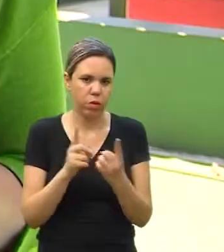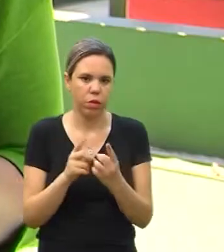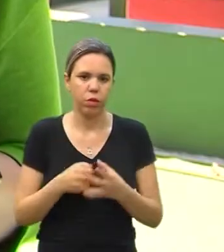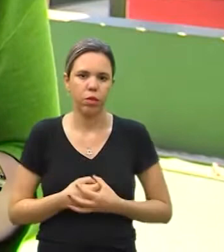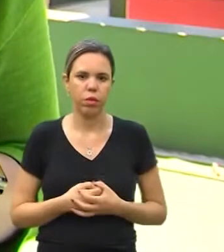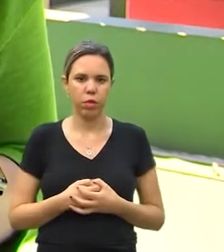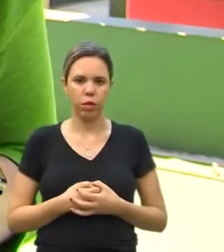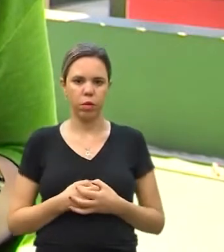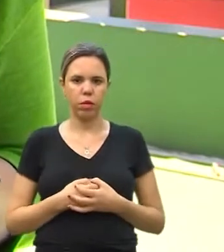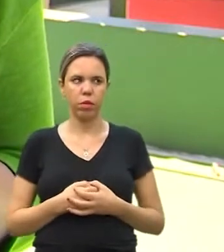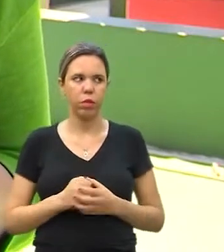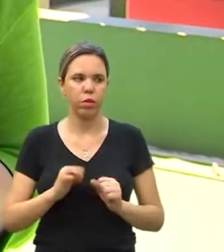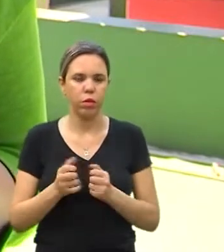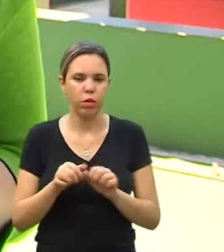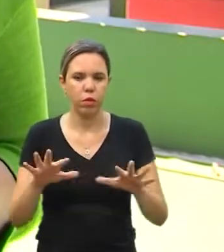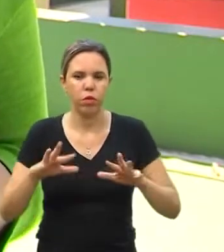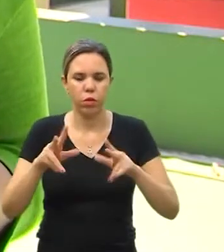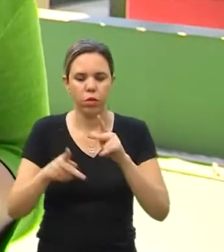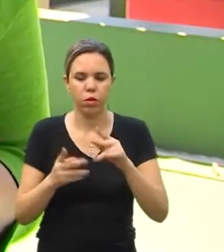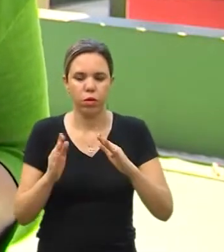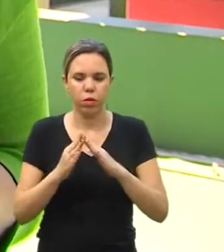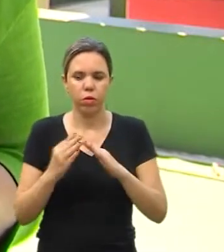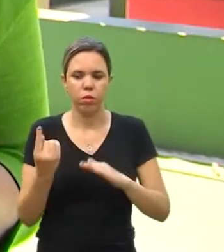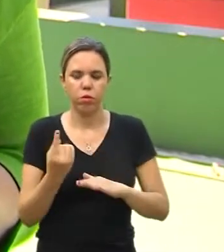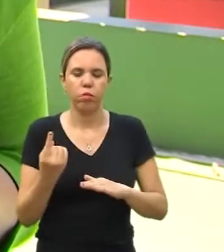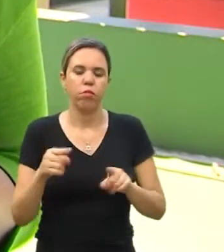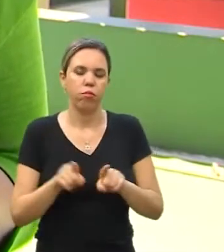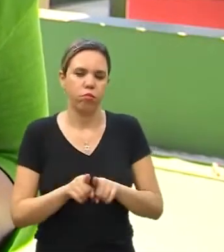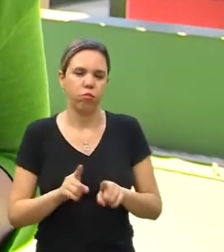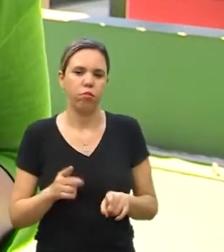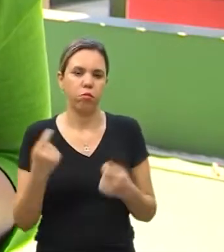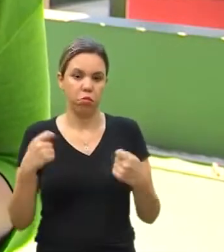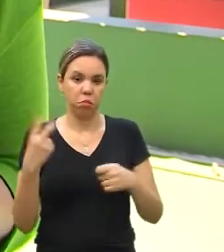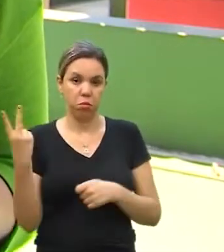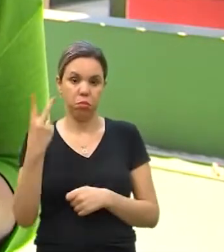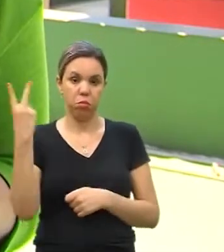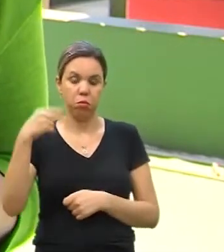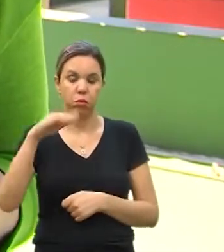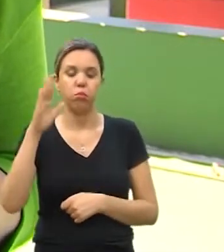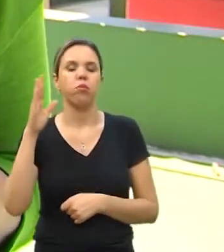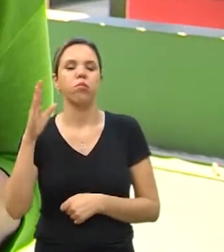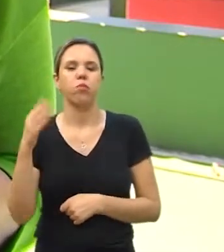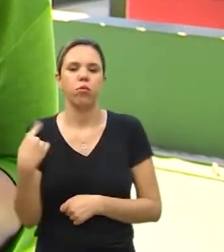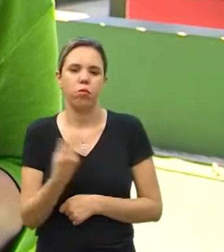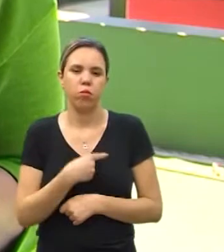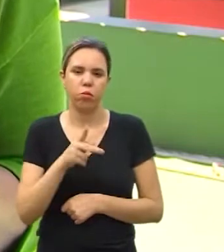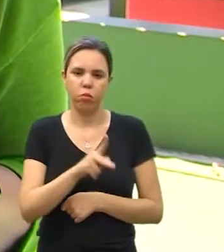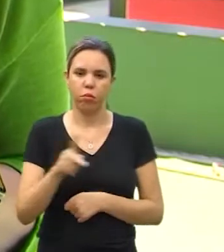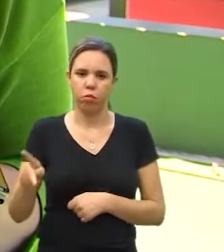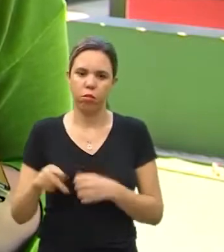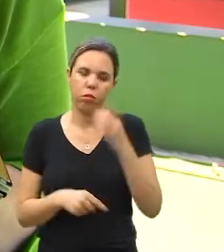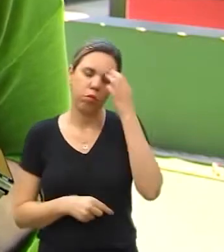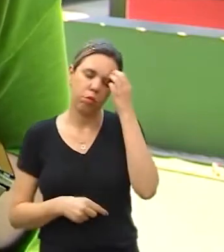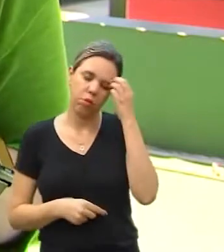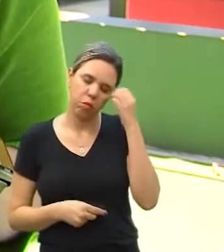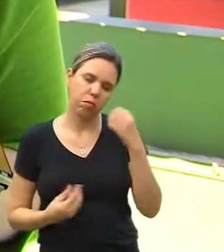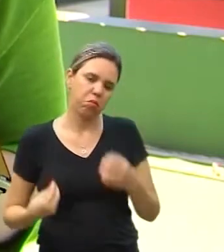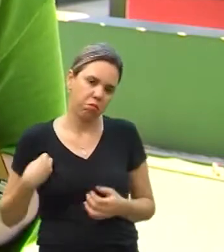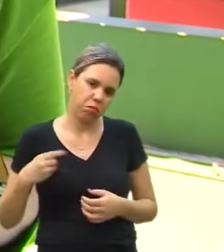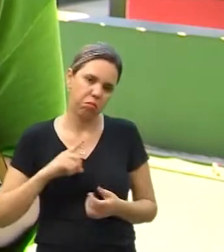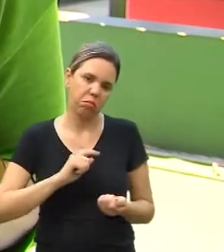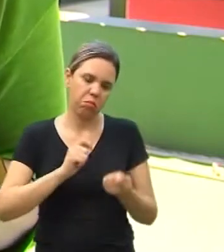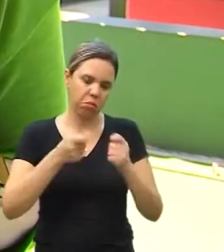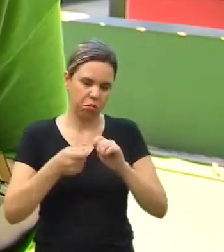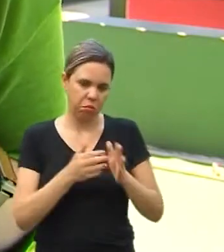atendidas. A pandemia que deixou todo mundo em casa mostrou que é preciso valorizar ainda mais nossos professores. Eles tiveram